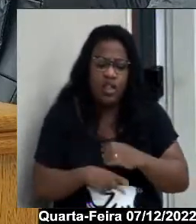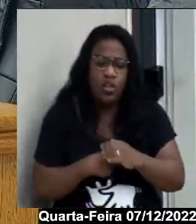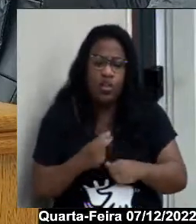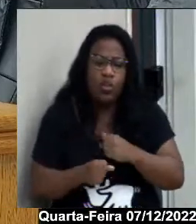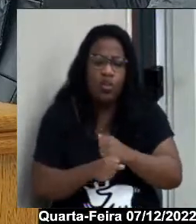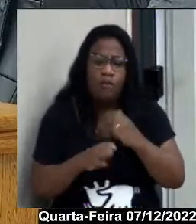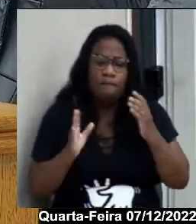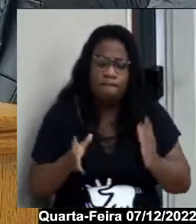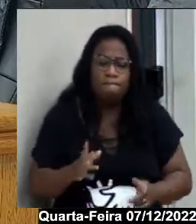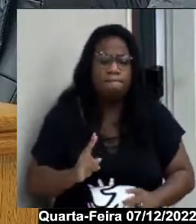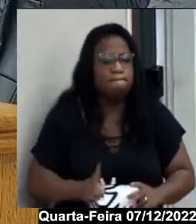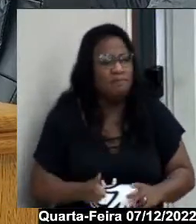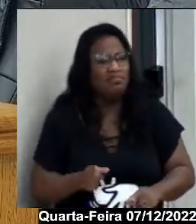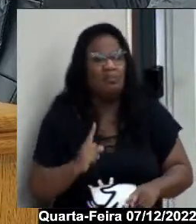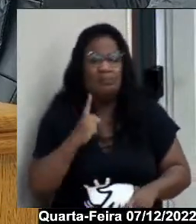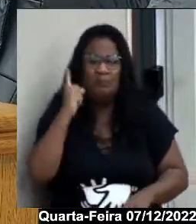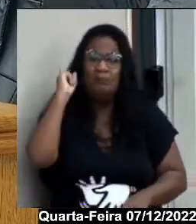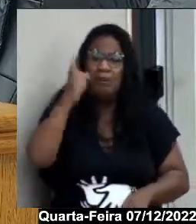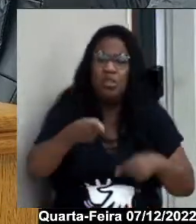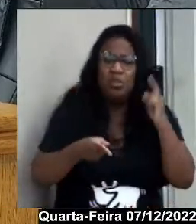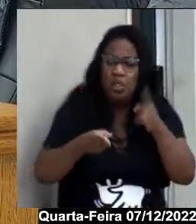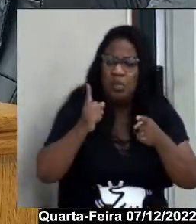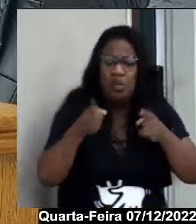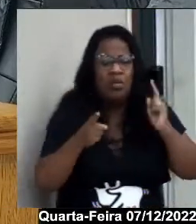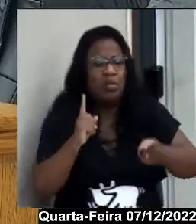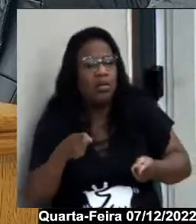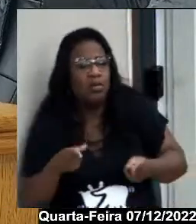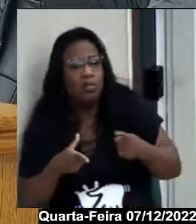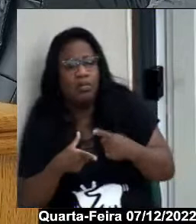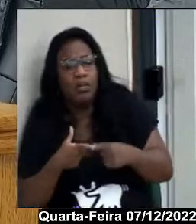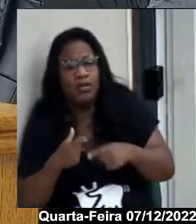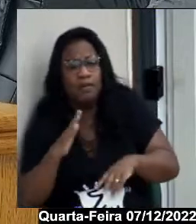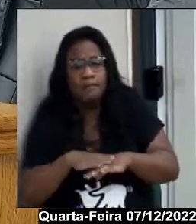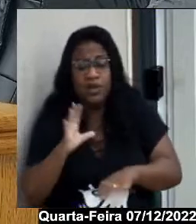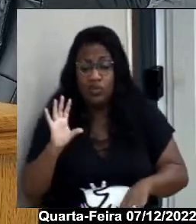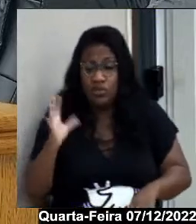Luiz? Ele aponta tantos problemas da nossa cidade, mas não resolve um.